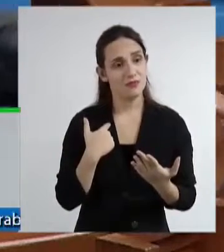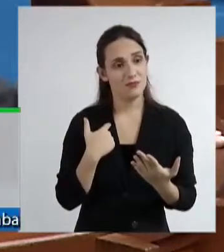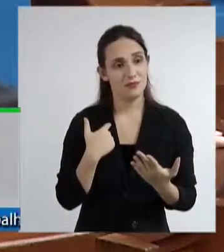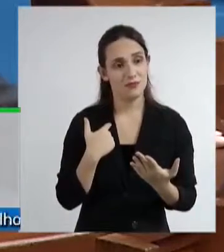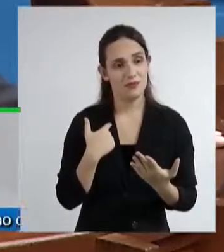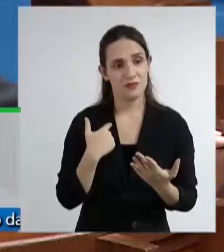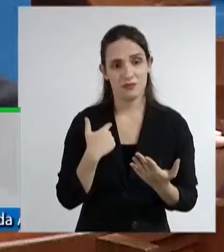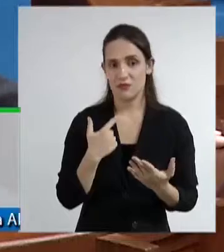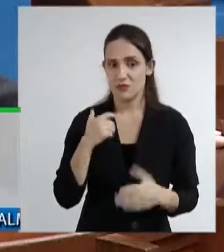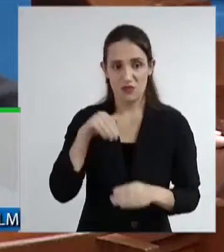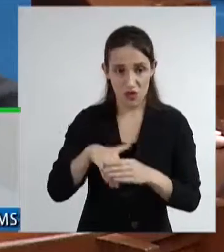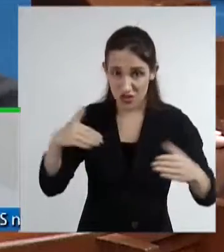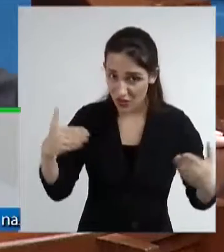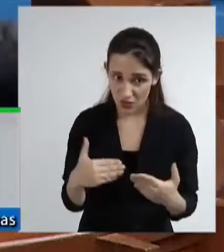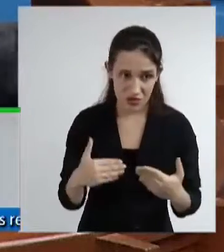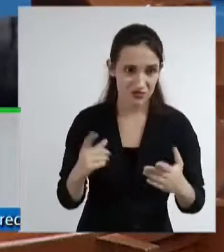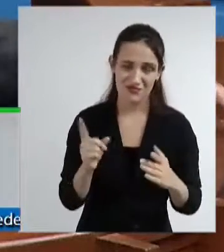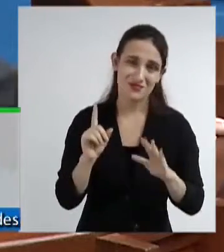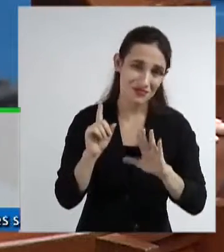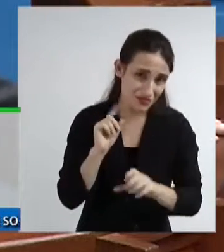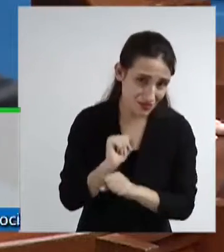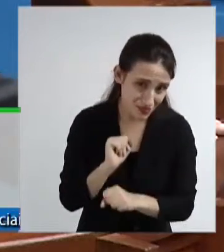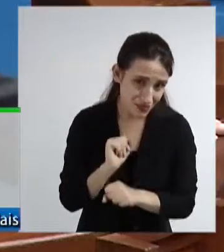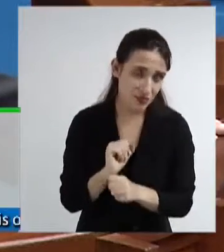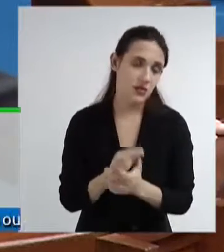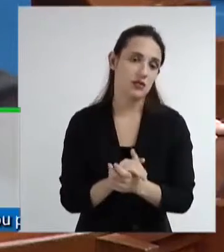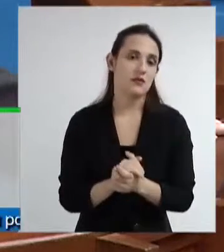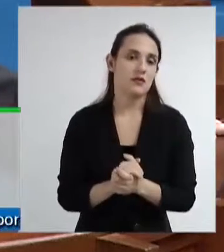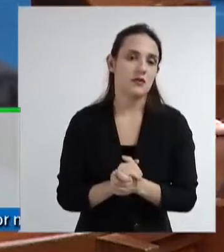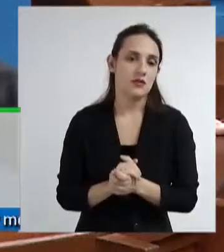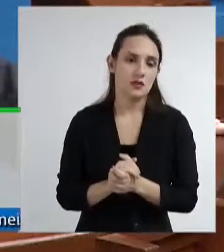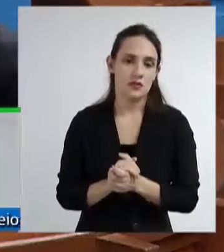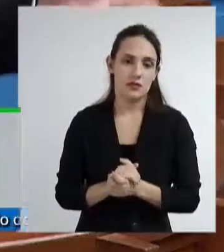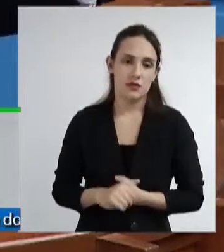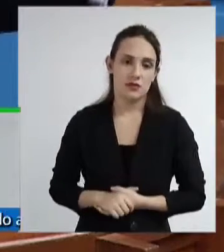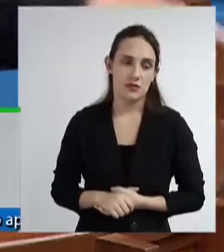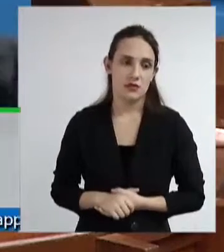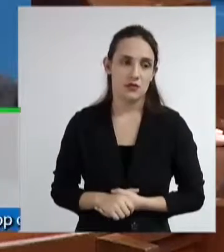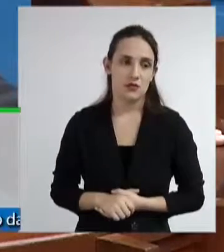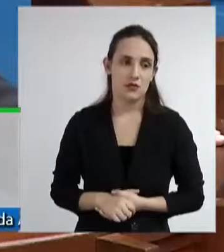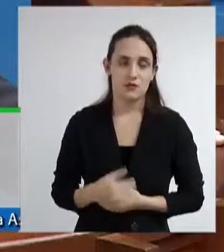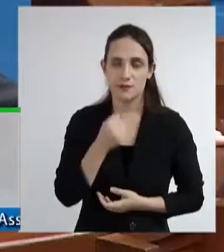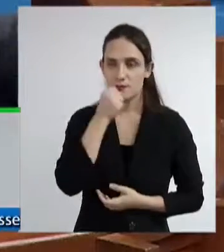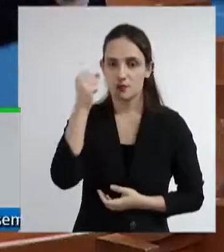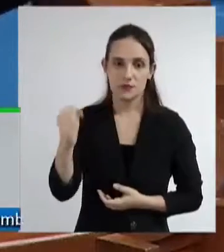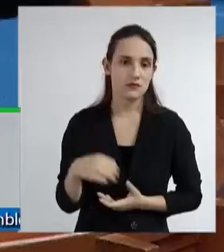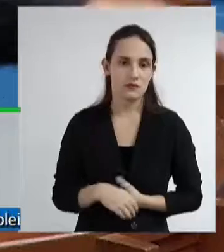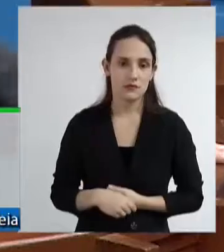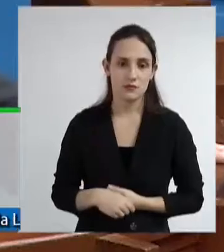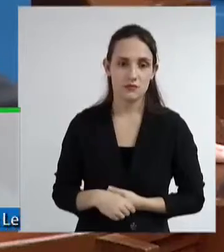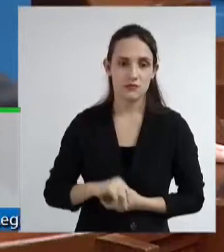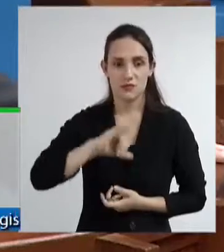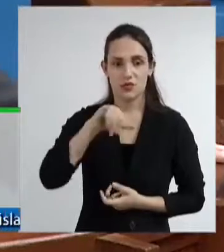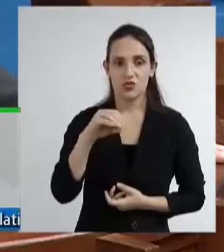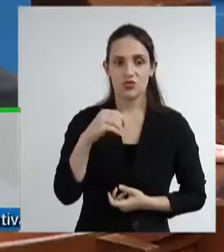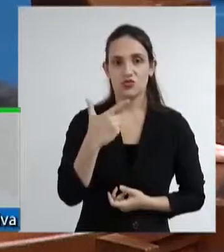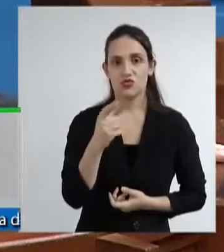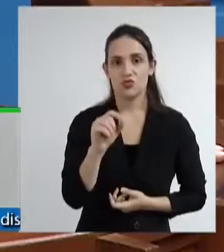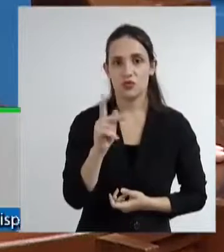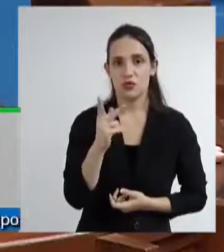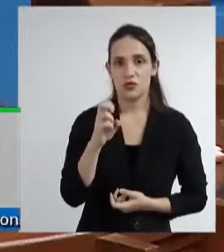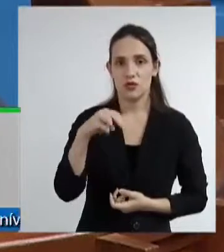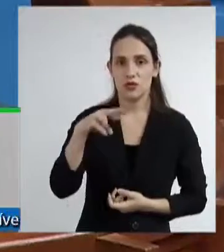não votar imediatamente uma nota de repúdio. Palavra, deputado Contar. Deputado João Henrique,